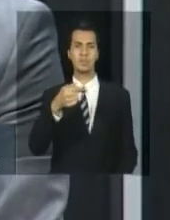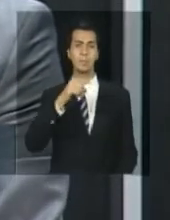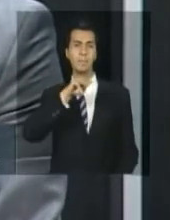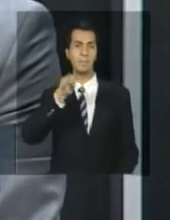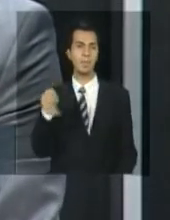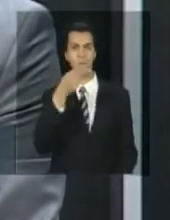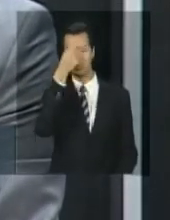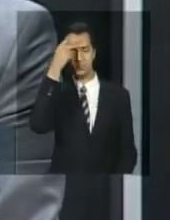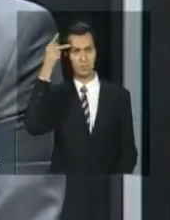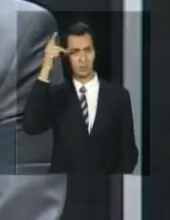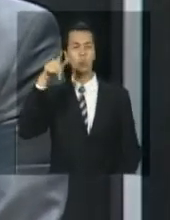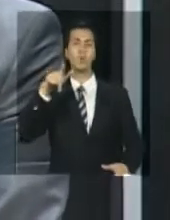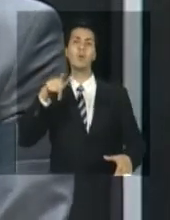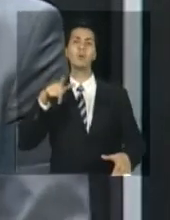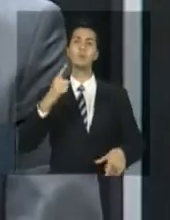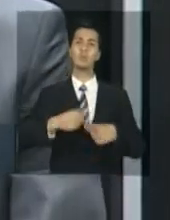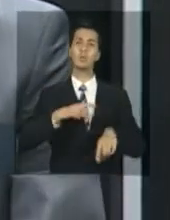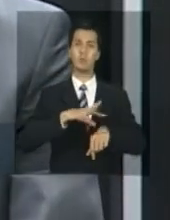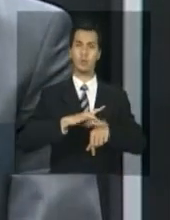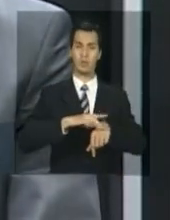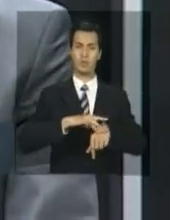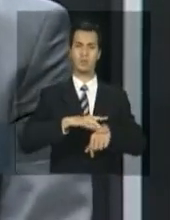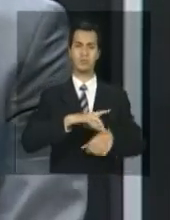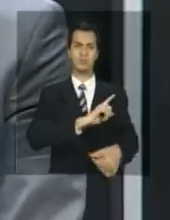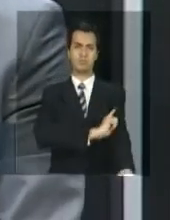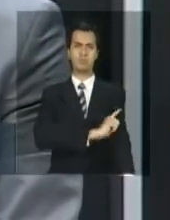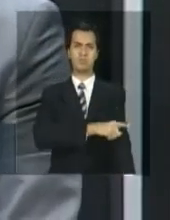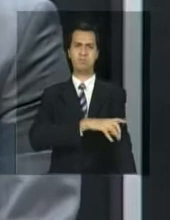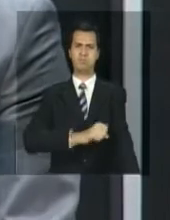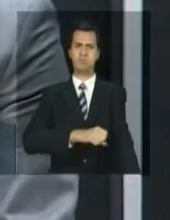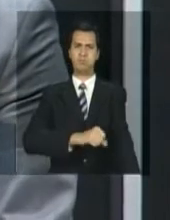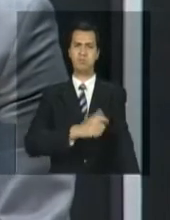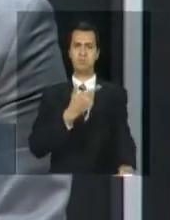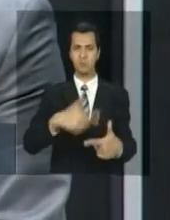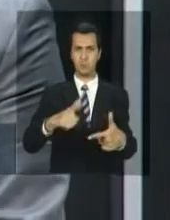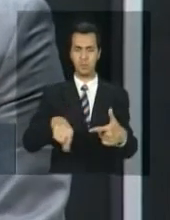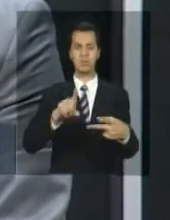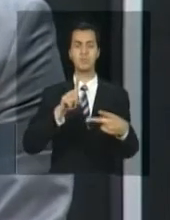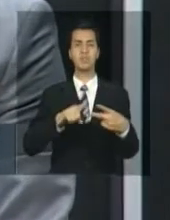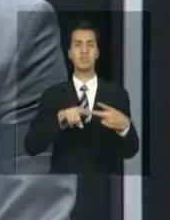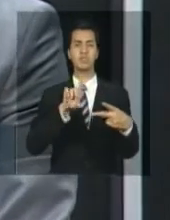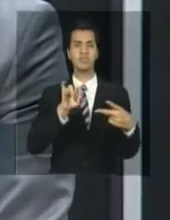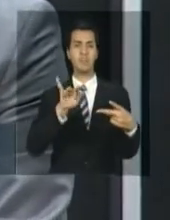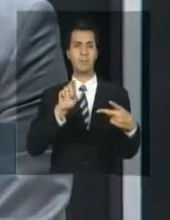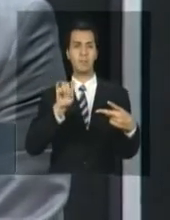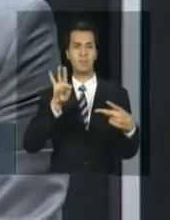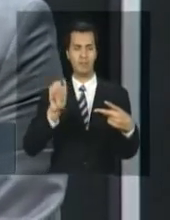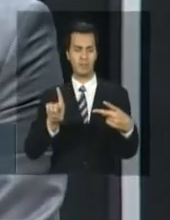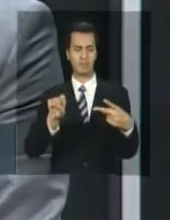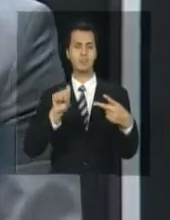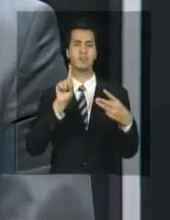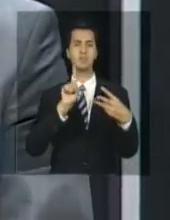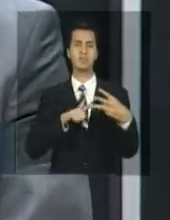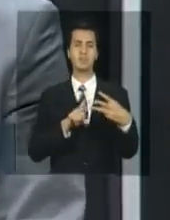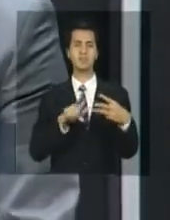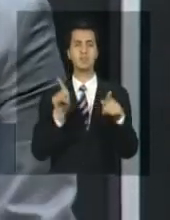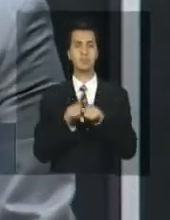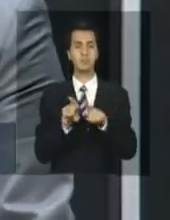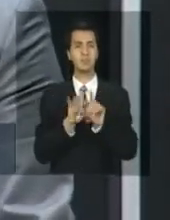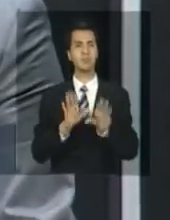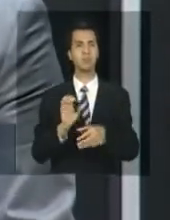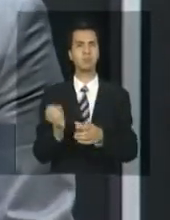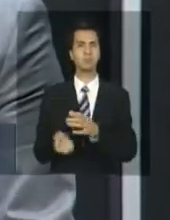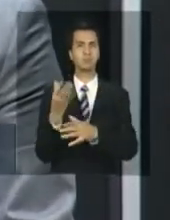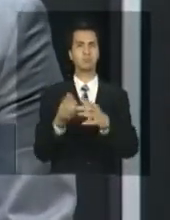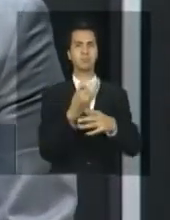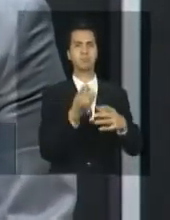e para 990 mil em tratamento de diabetes e mais 20 mil unidades do Aqui Tem Farmácia